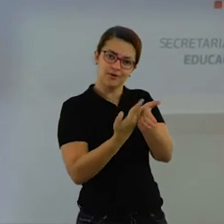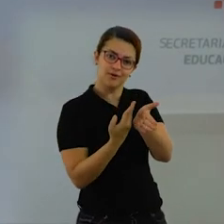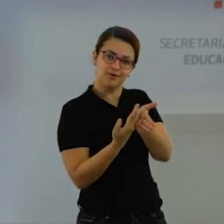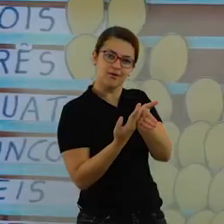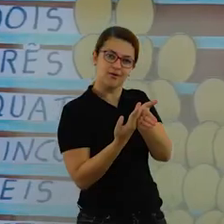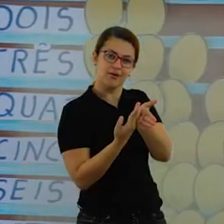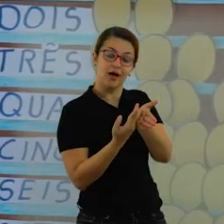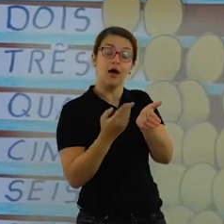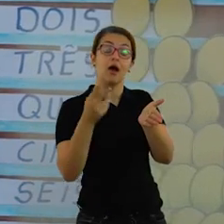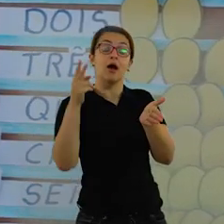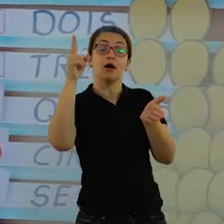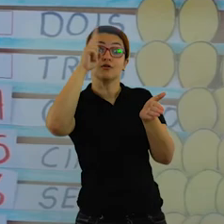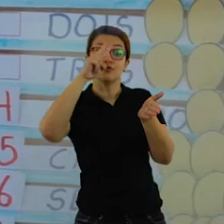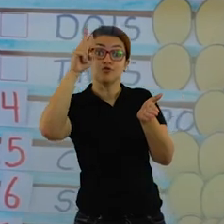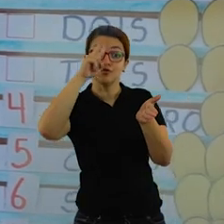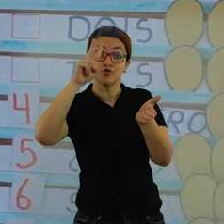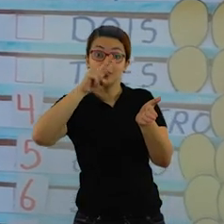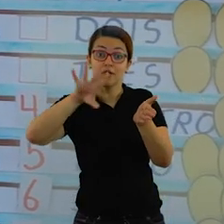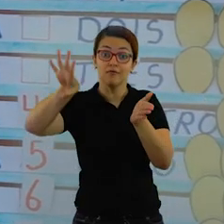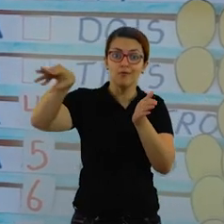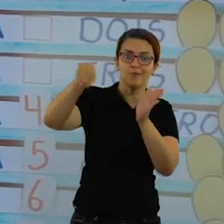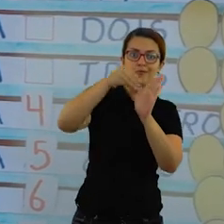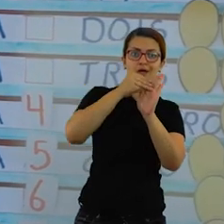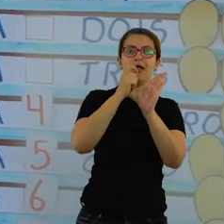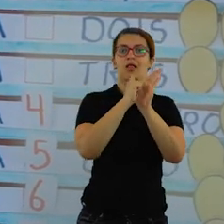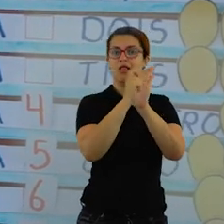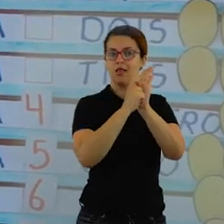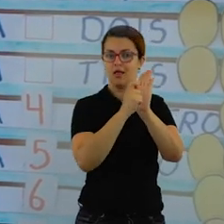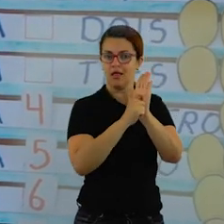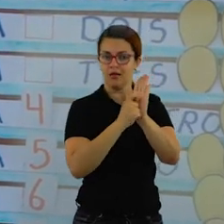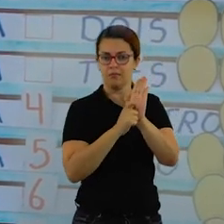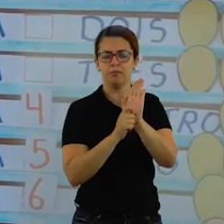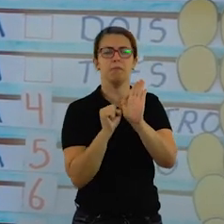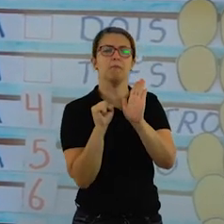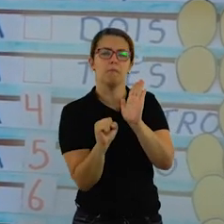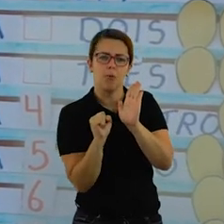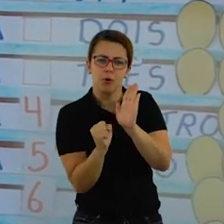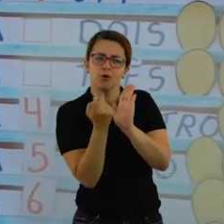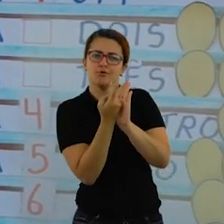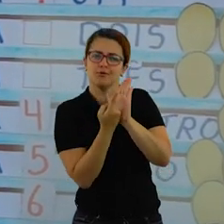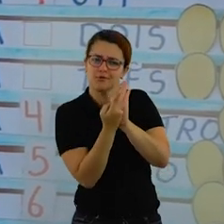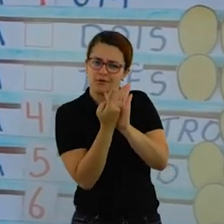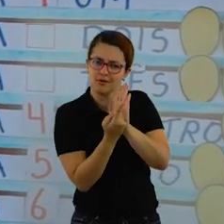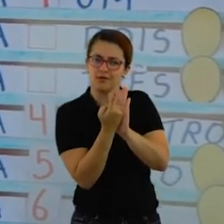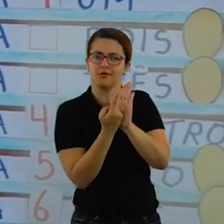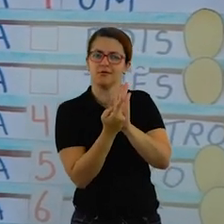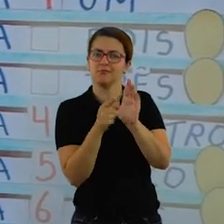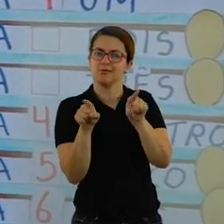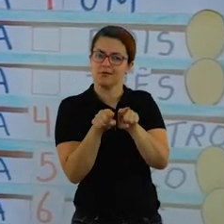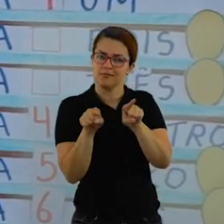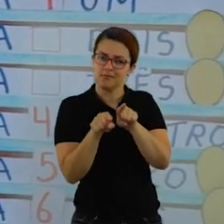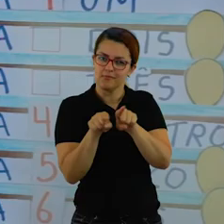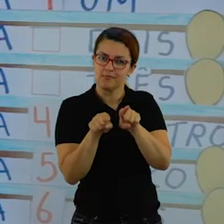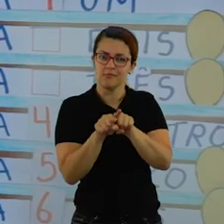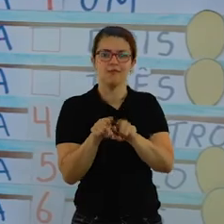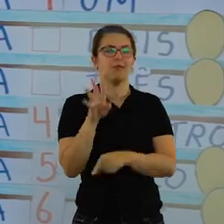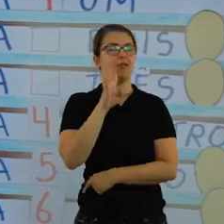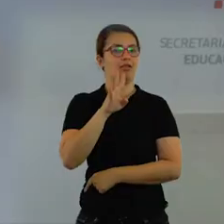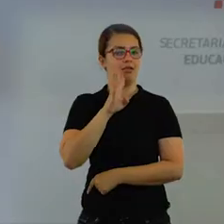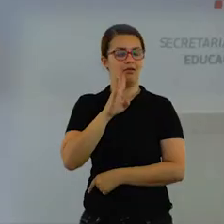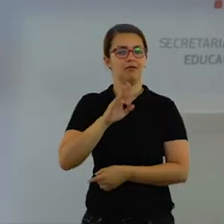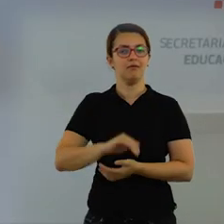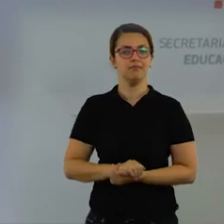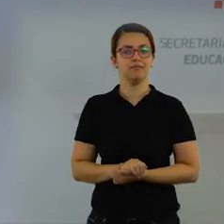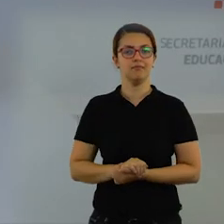pegar o caderninho e escrever a parlenda inteirinha aqui, tá bom? Se você quiser, você pode fazer os desenhos pequenininhos aqui também,